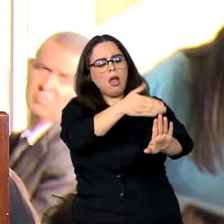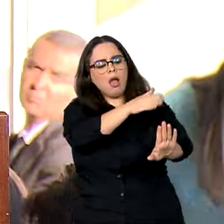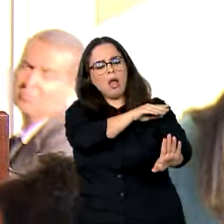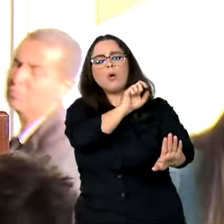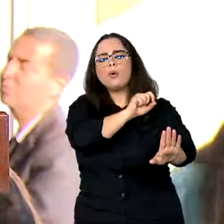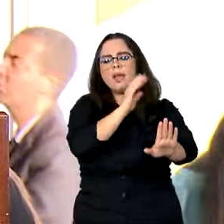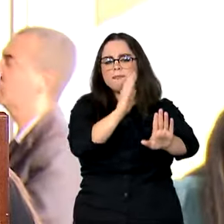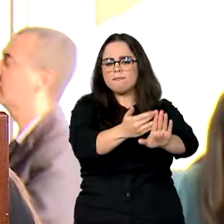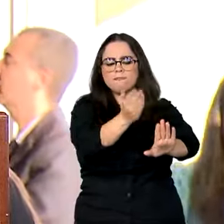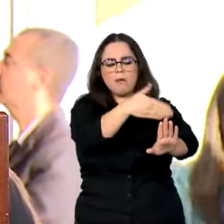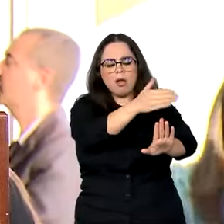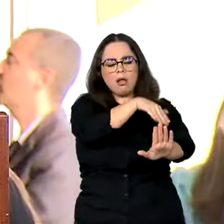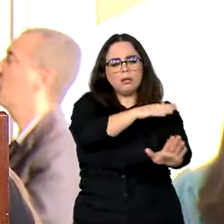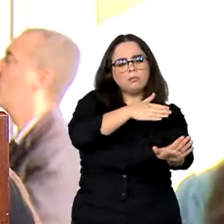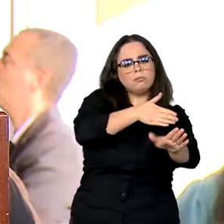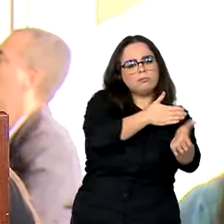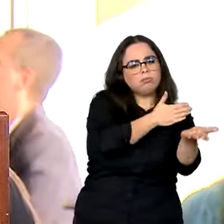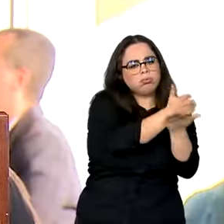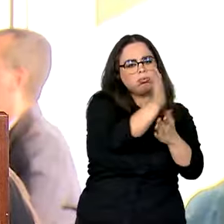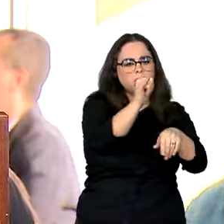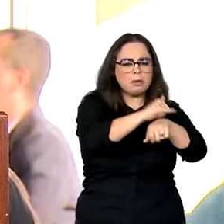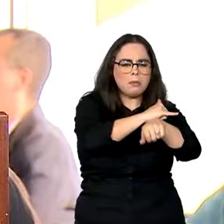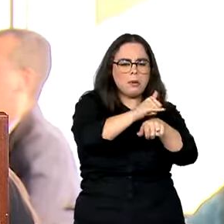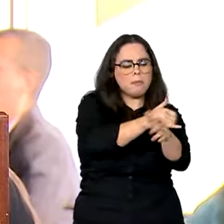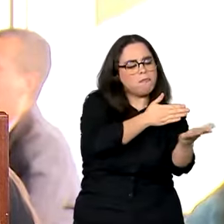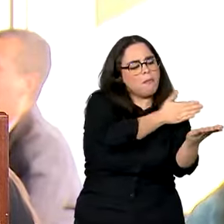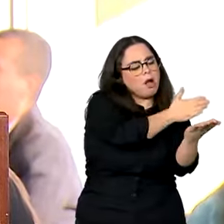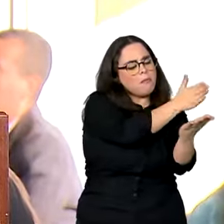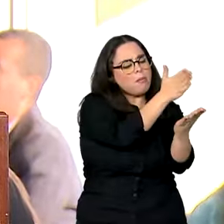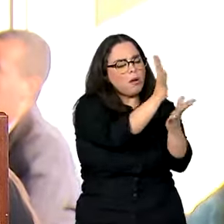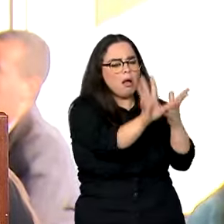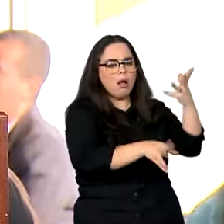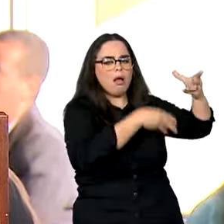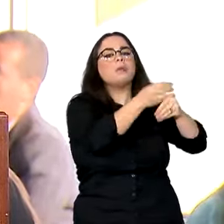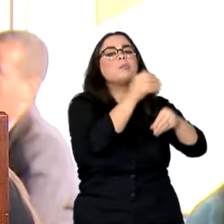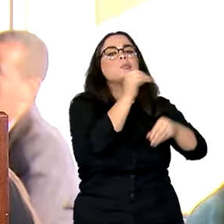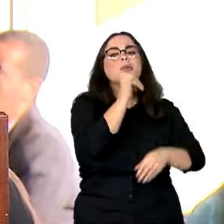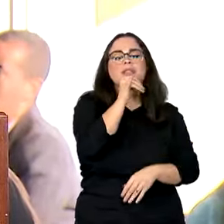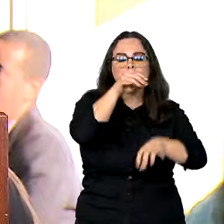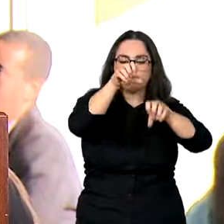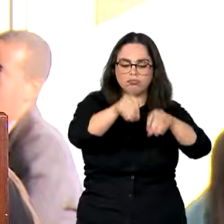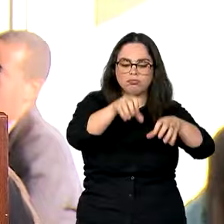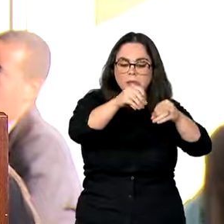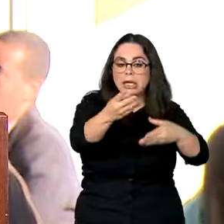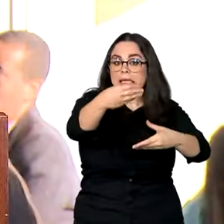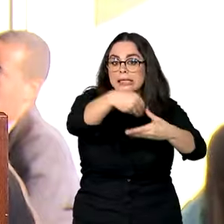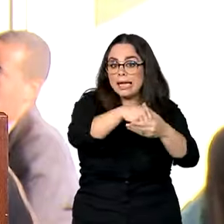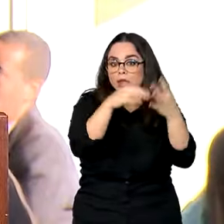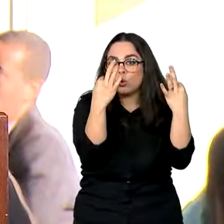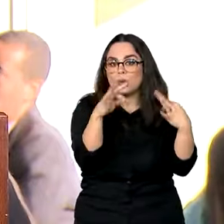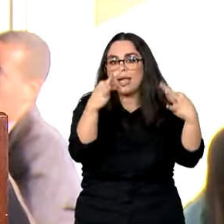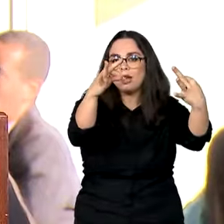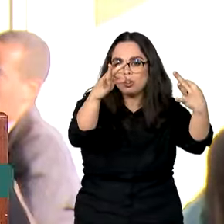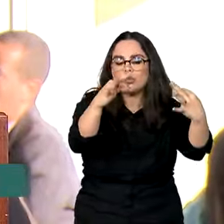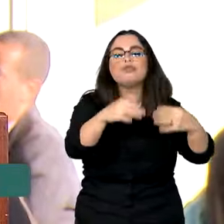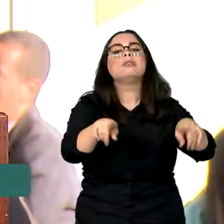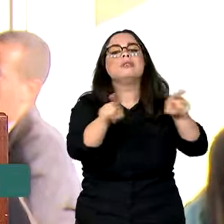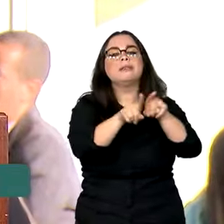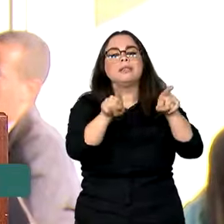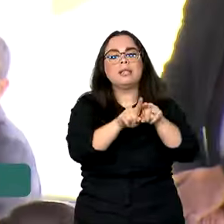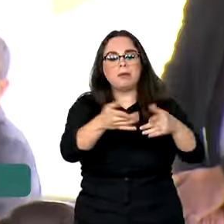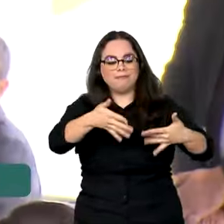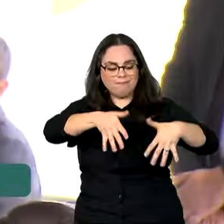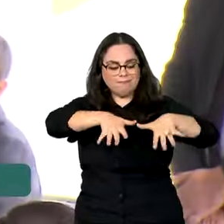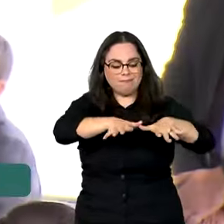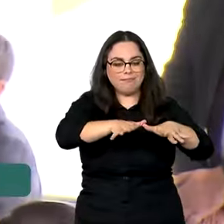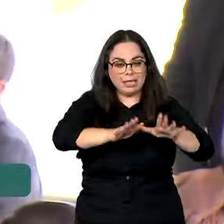vários eixos, né? Ou seja, educar com tecnologia para a inclusão e cidadania